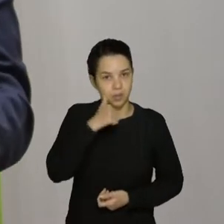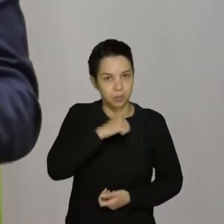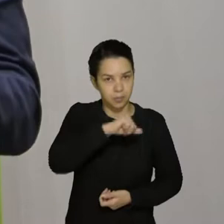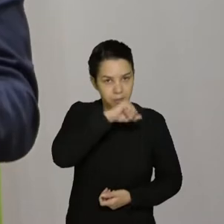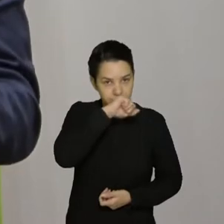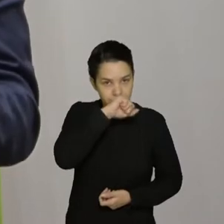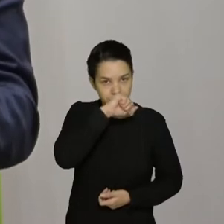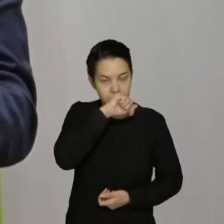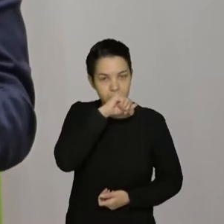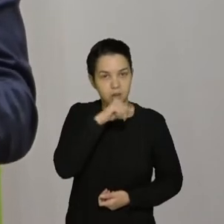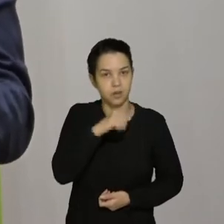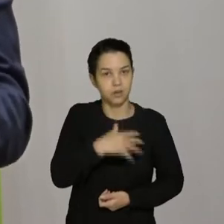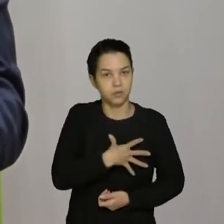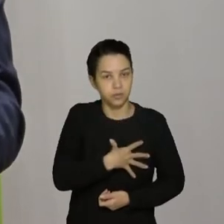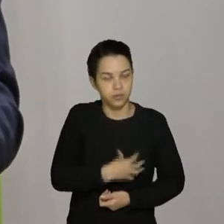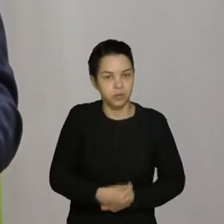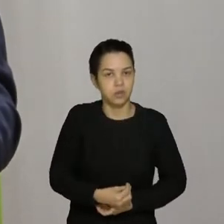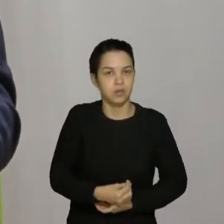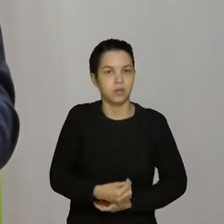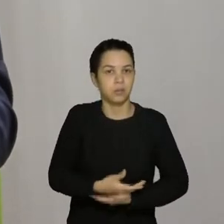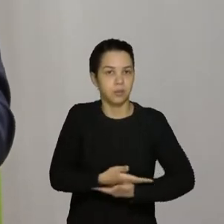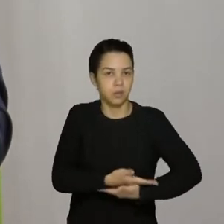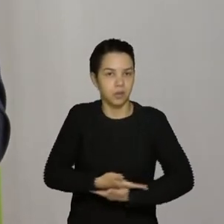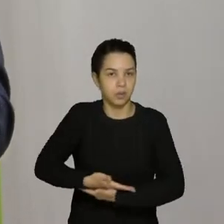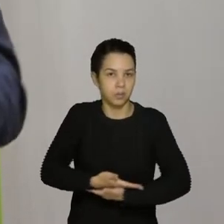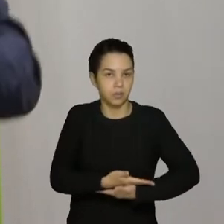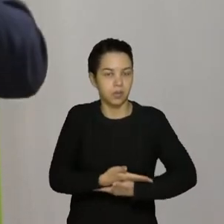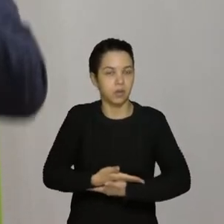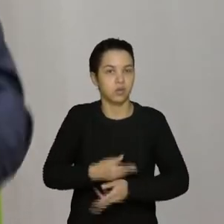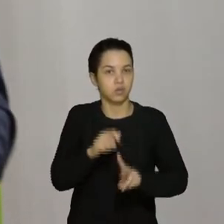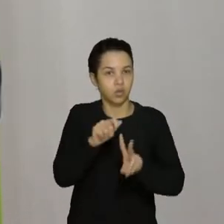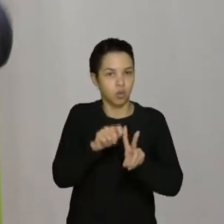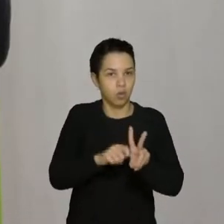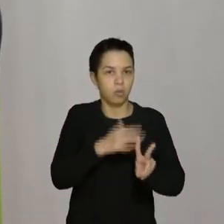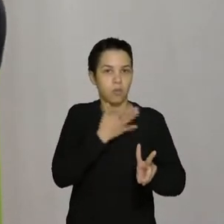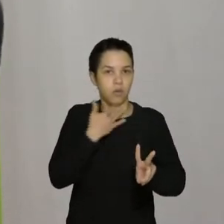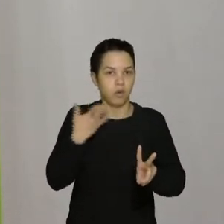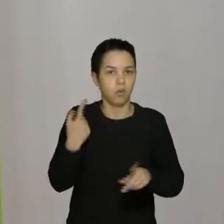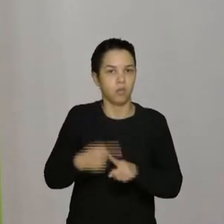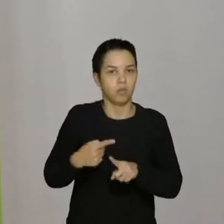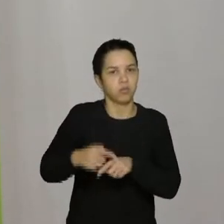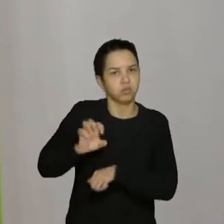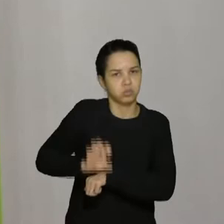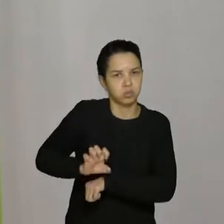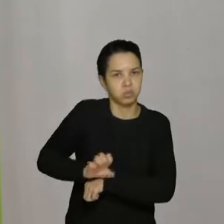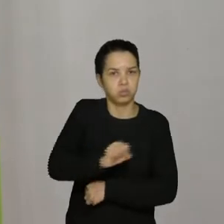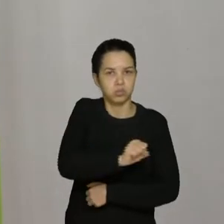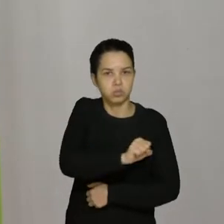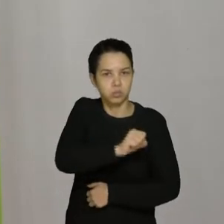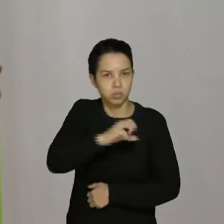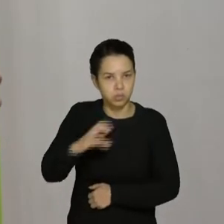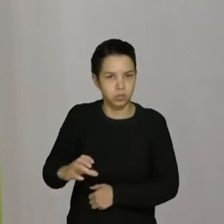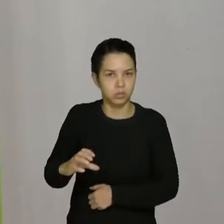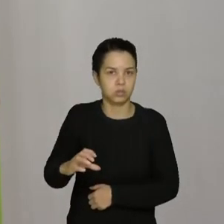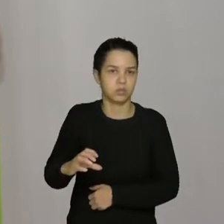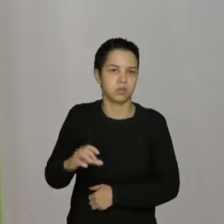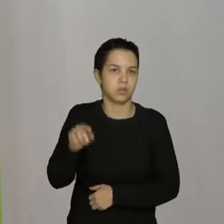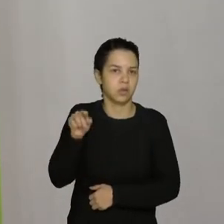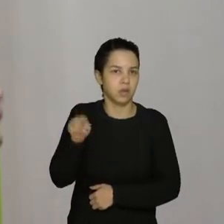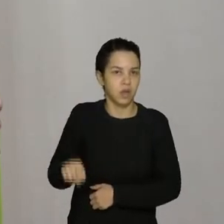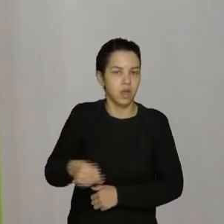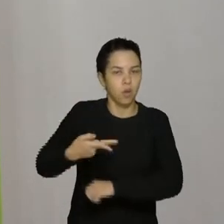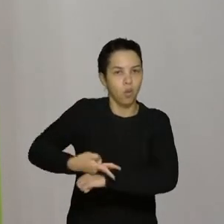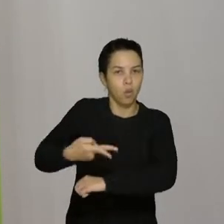bebê com dois meses de idade, porque o Estado de Santa Catarina não tem leito de